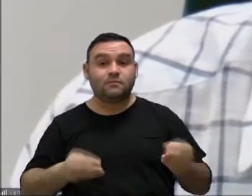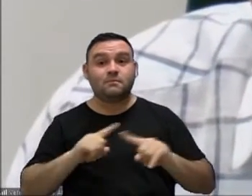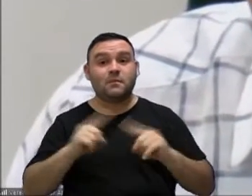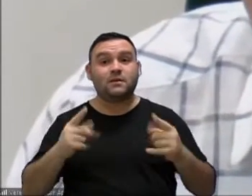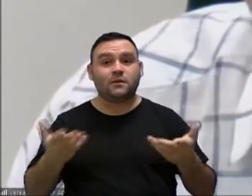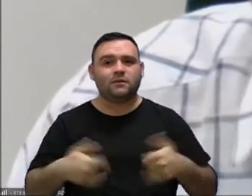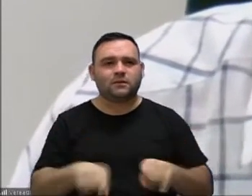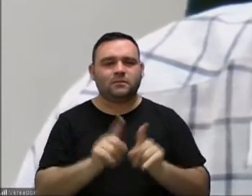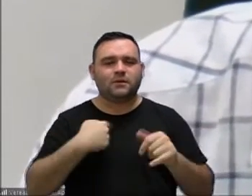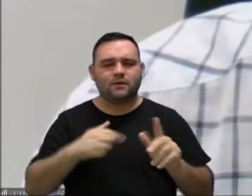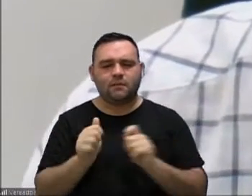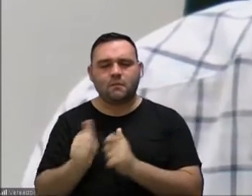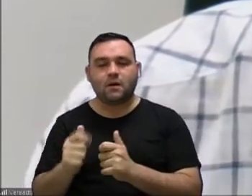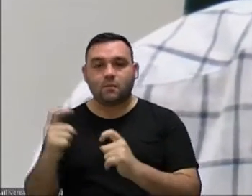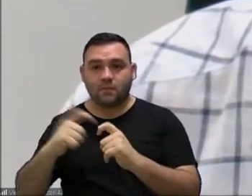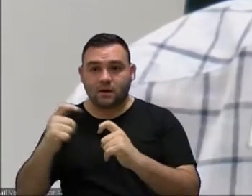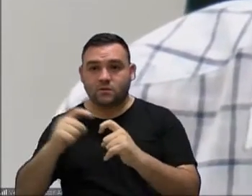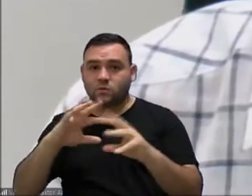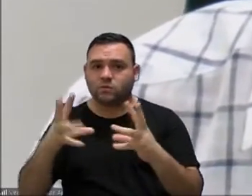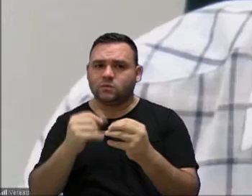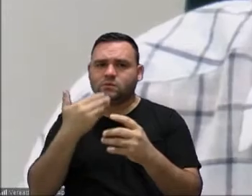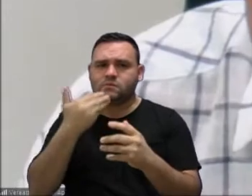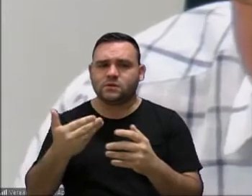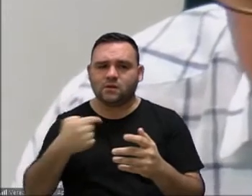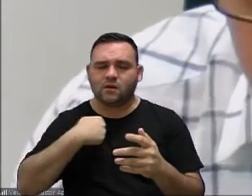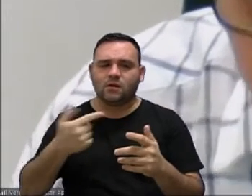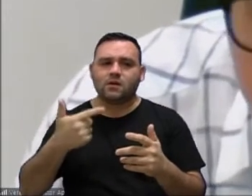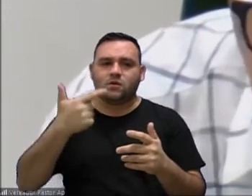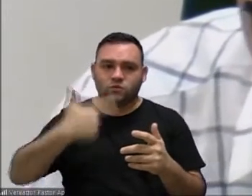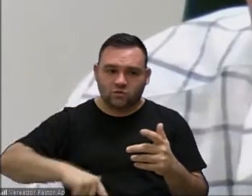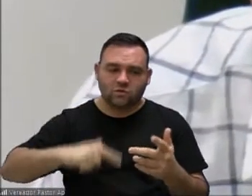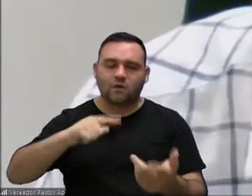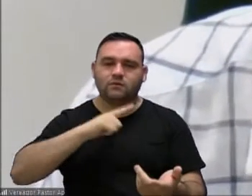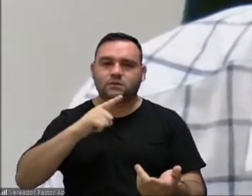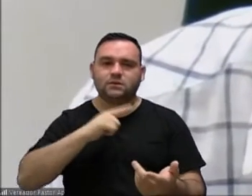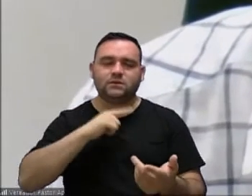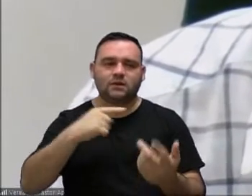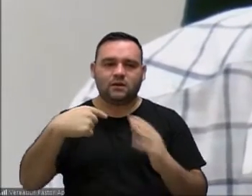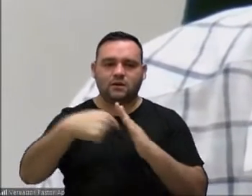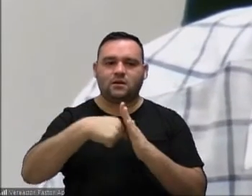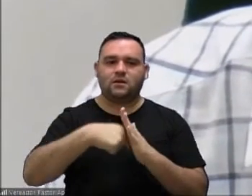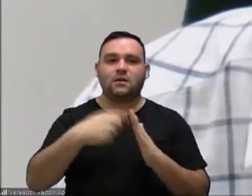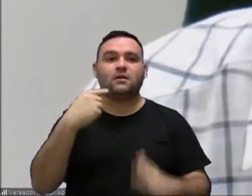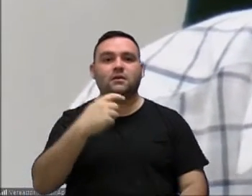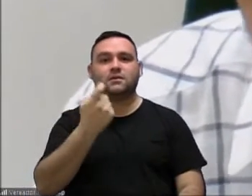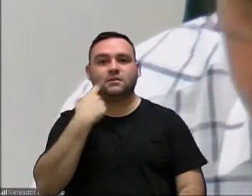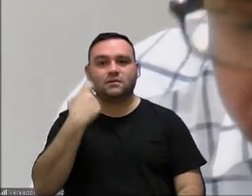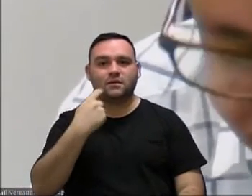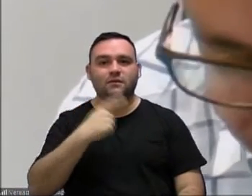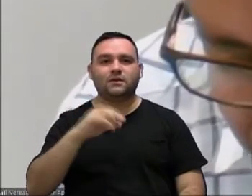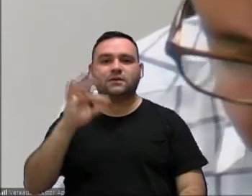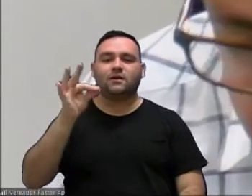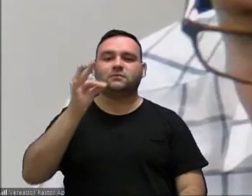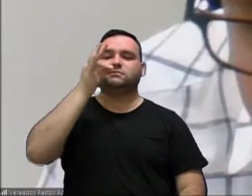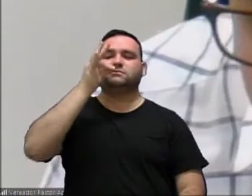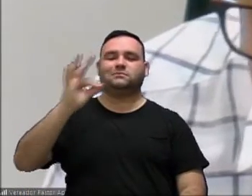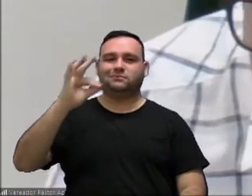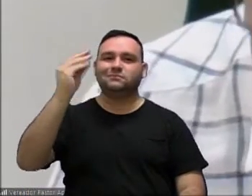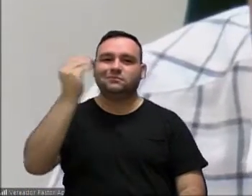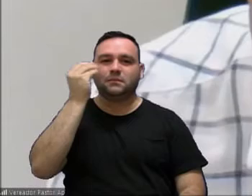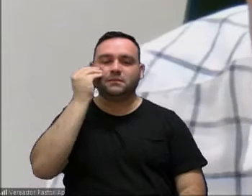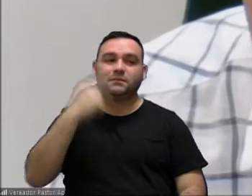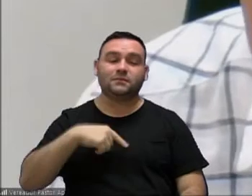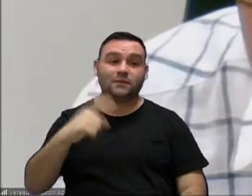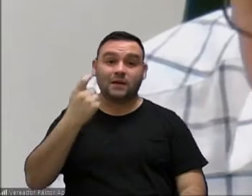mas eu fiz o acompanhamento médico, eles pediram para que eu refizesse o exame, na sexta-feira, que é o exame do cotonete, e eu